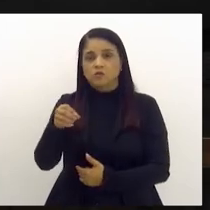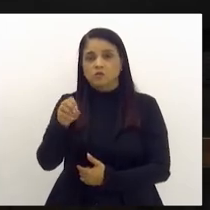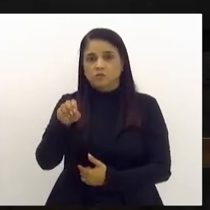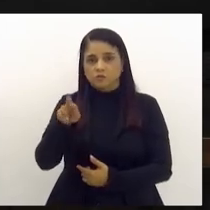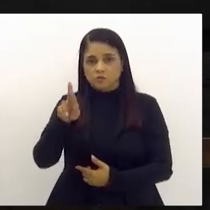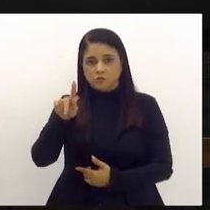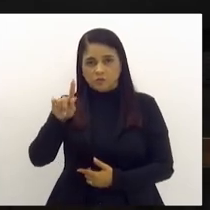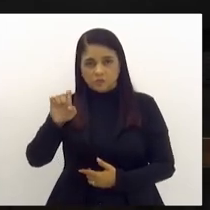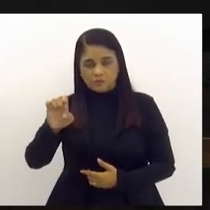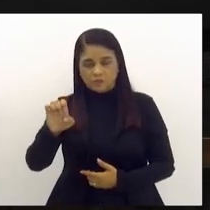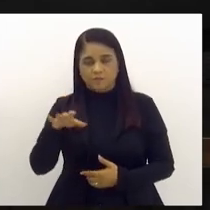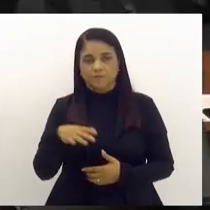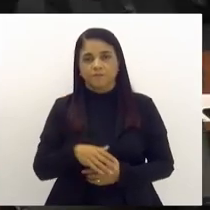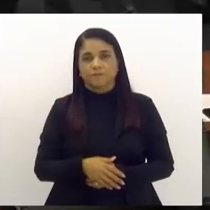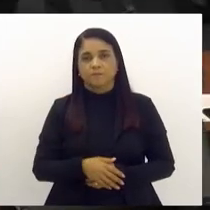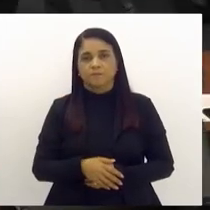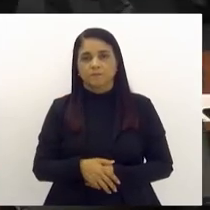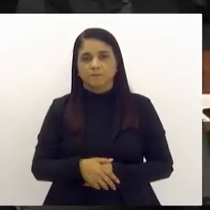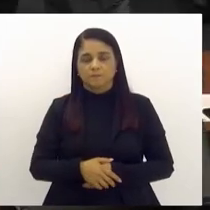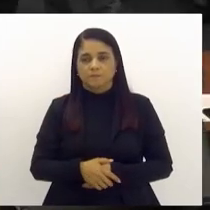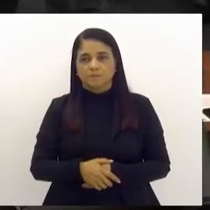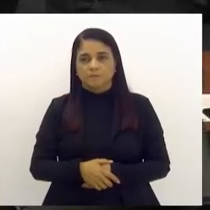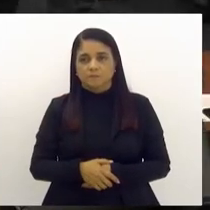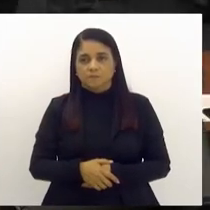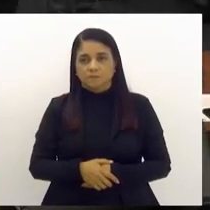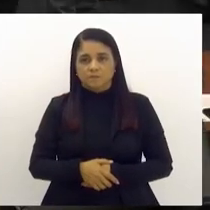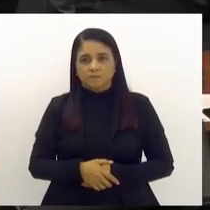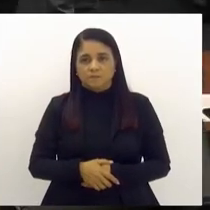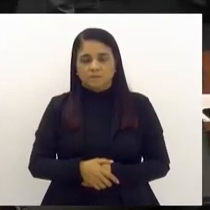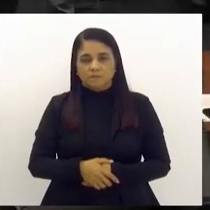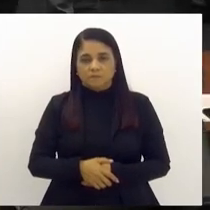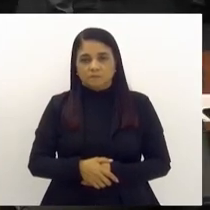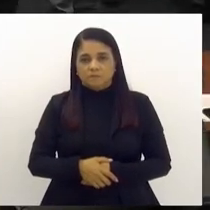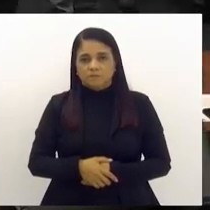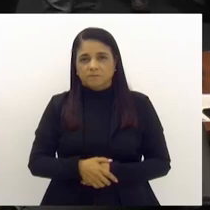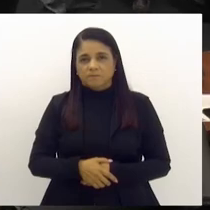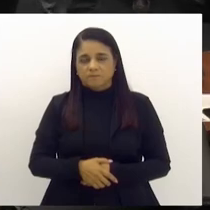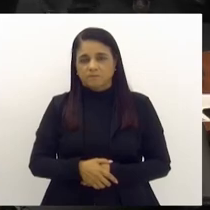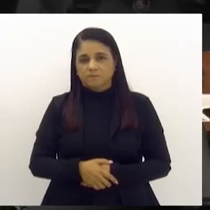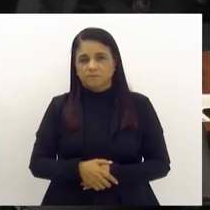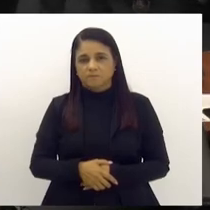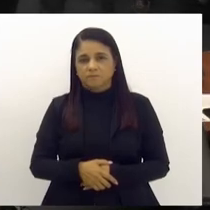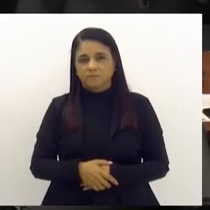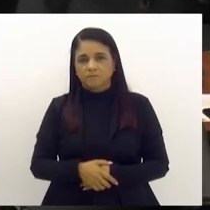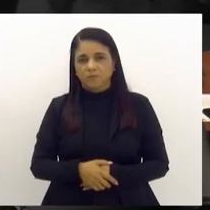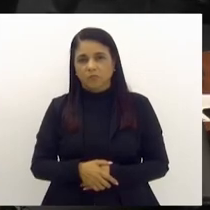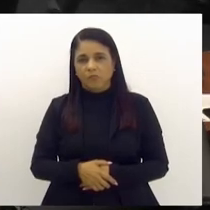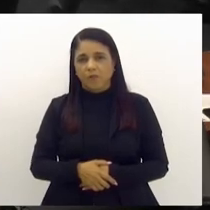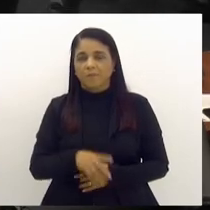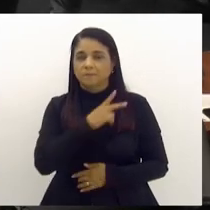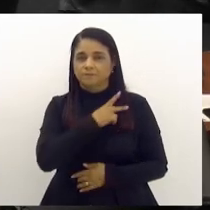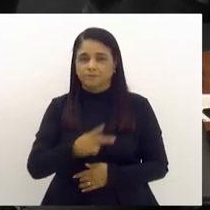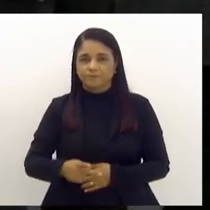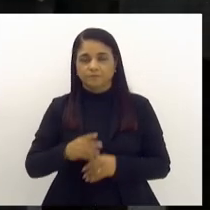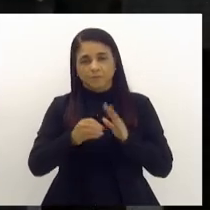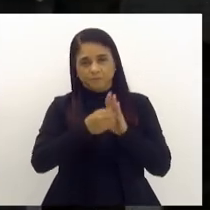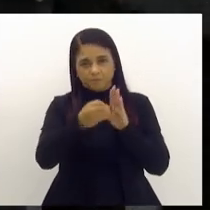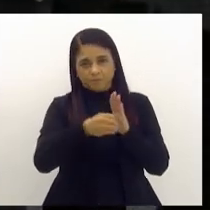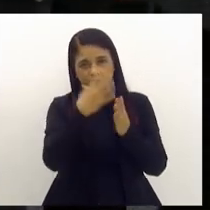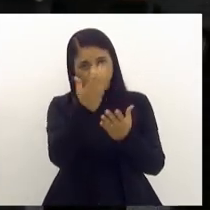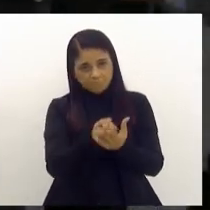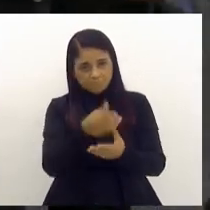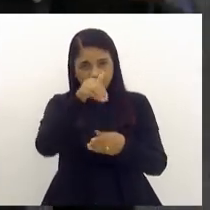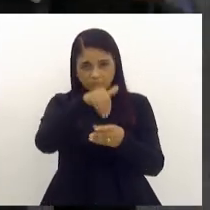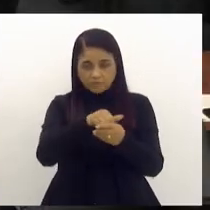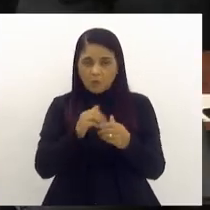Neto. Presidente, parecer é favorável, conforme